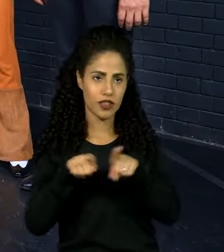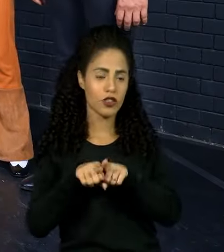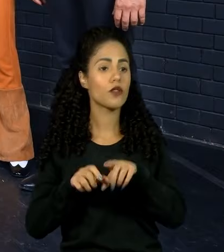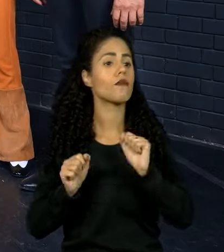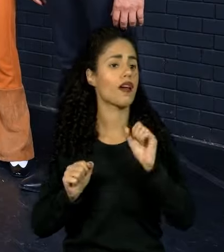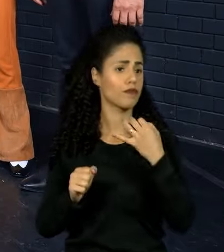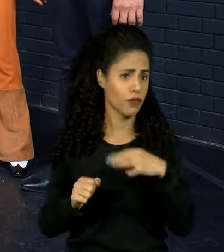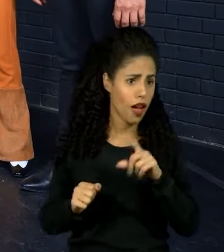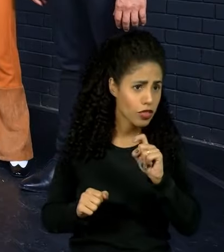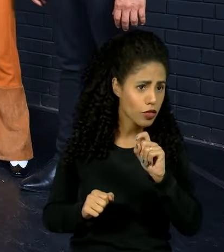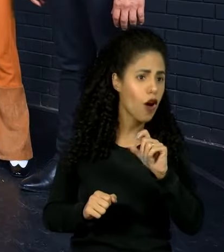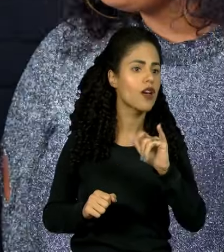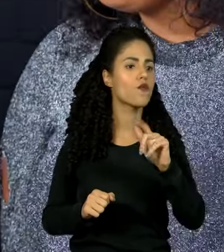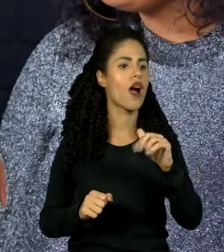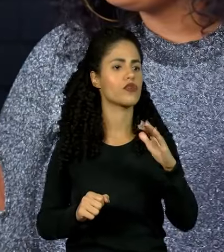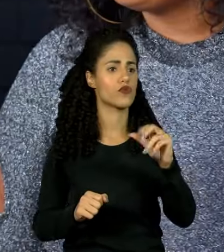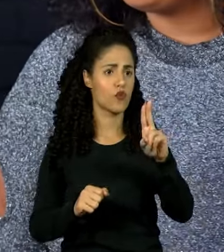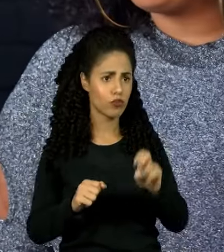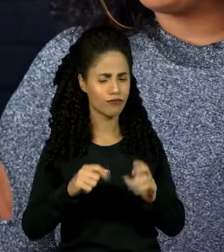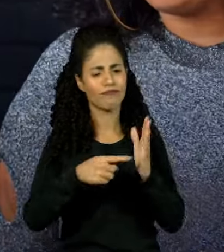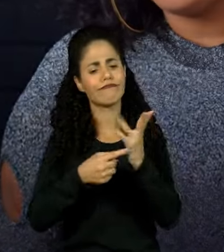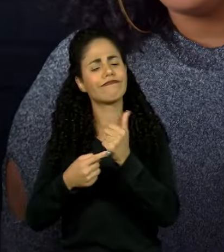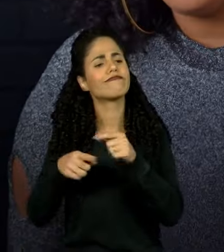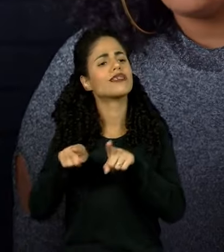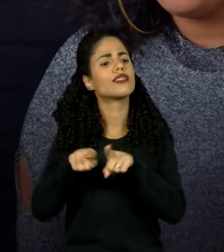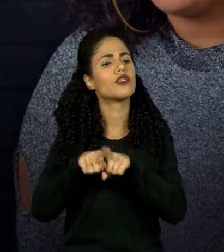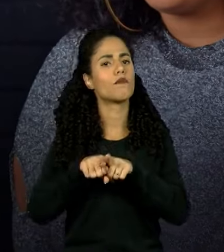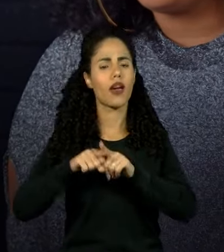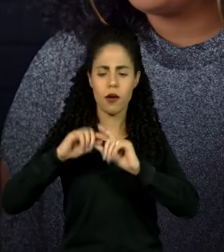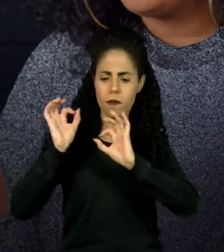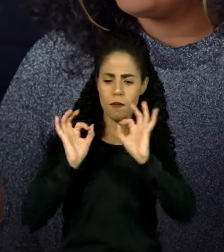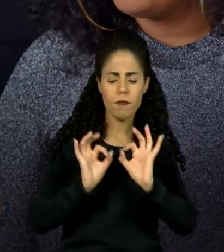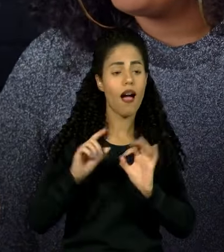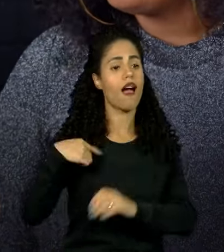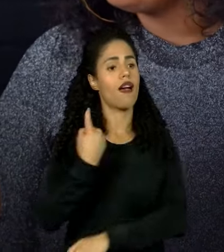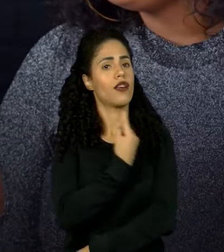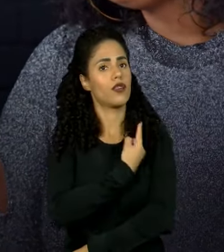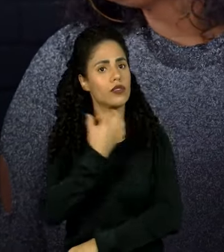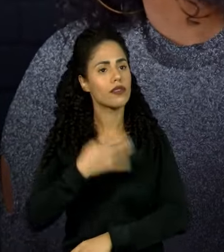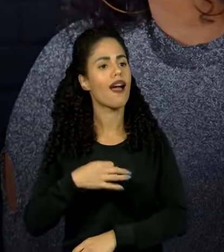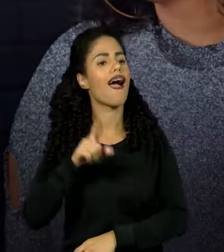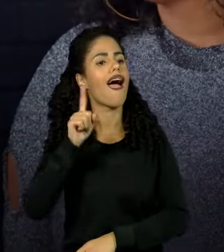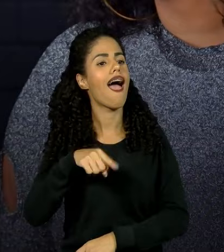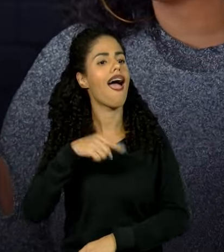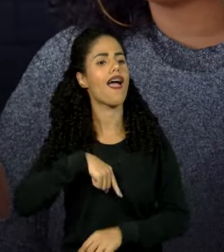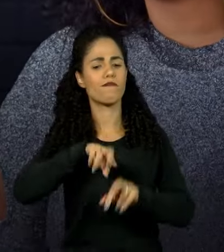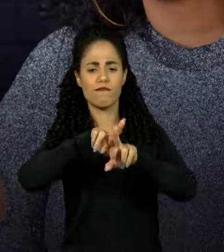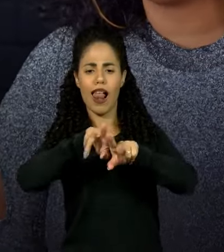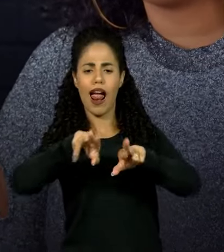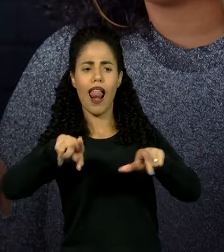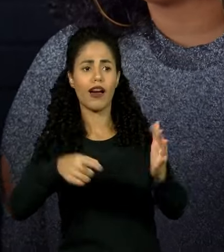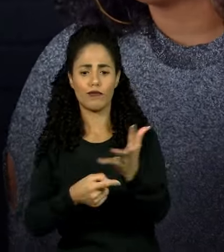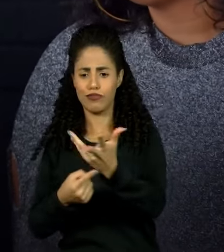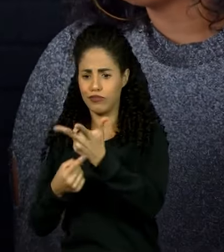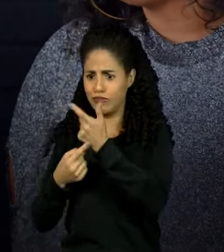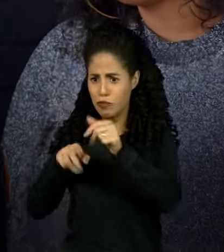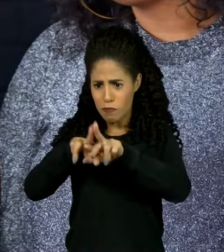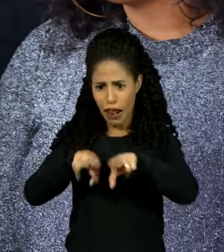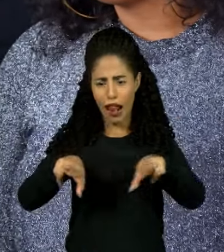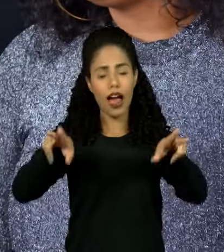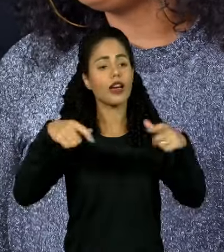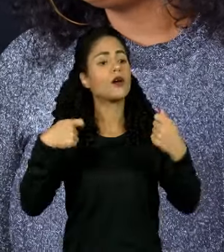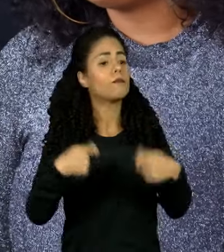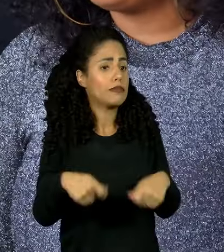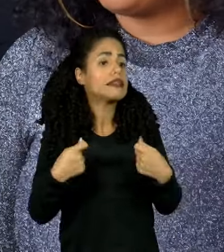Iguaçu eh sou artista enfim performance a gente se considera multiartista não por enfim pela